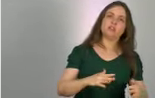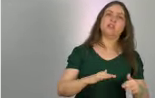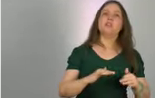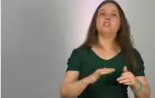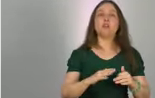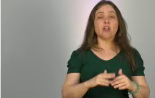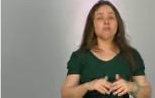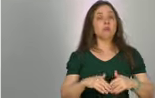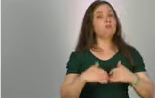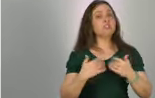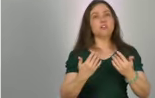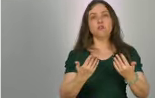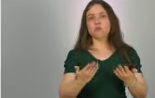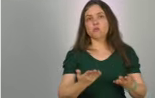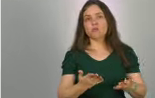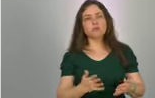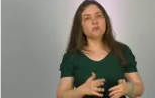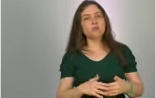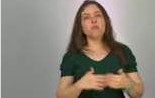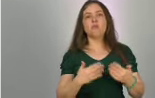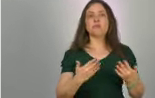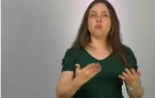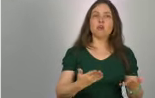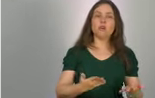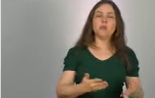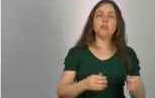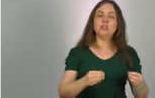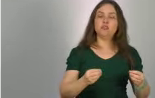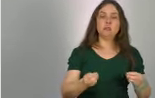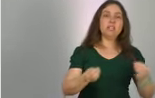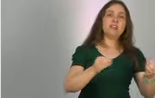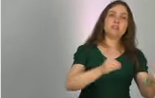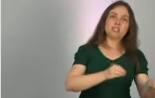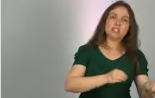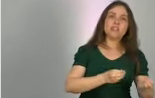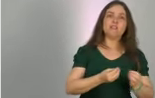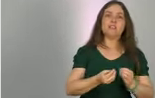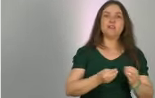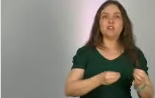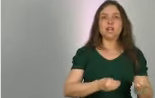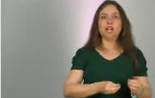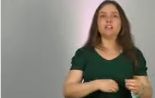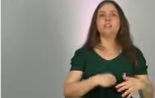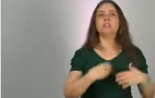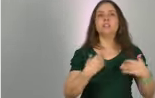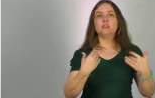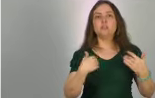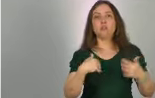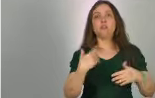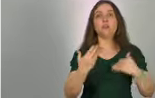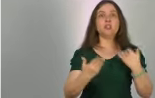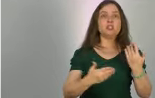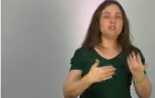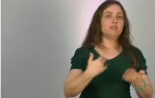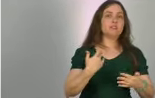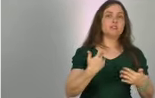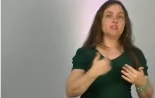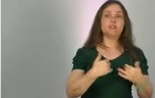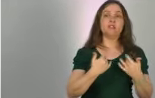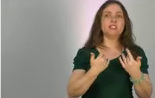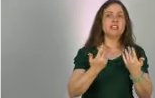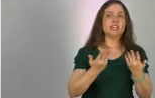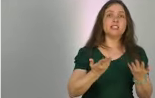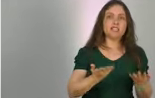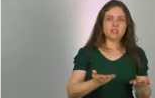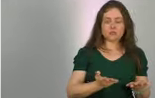presencialmente e de qualquer forma fazer alguma consulta alguma fotocópia no material que já estava danificado então provavelmente